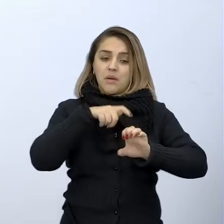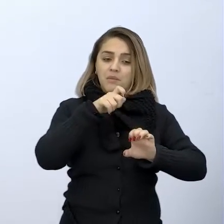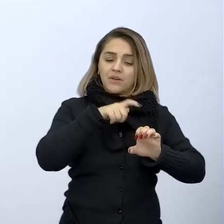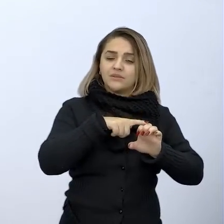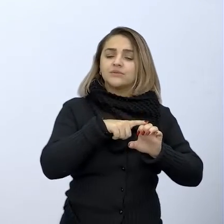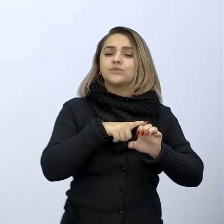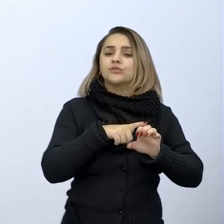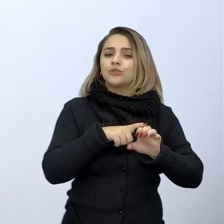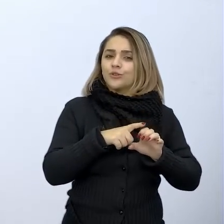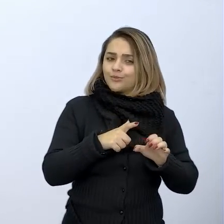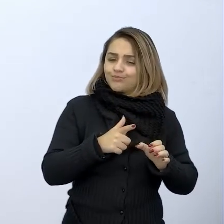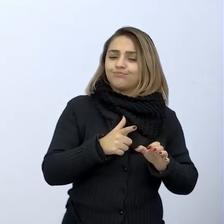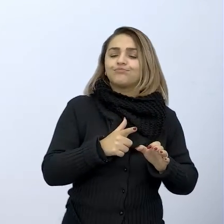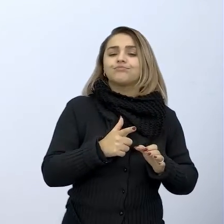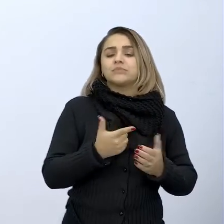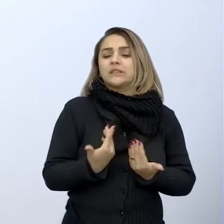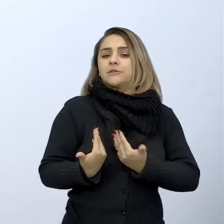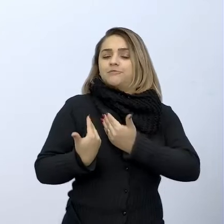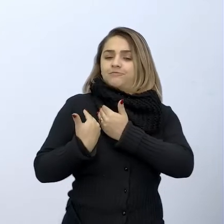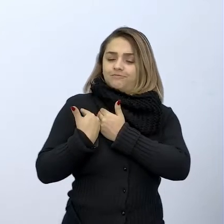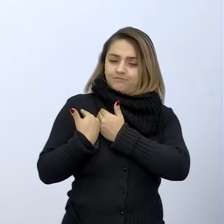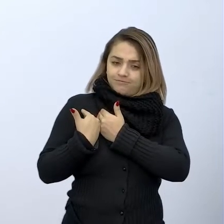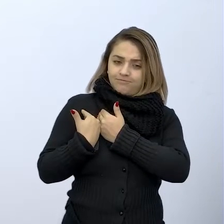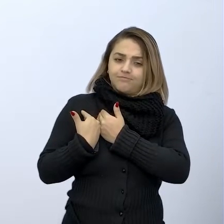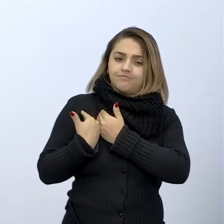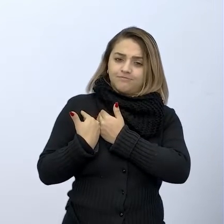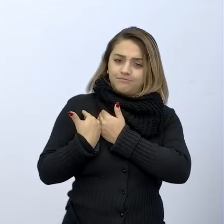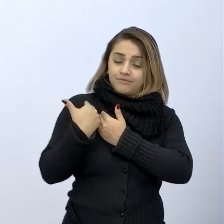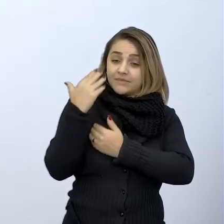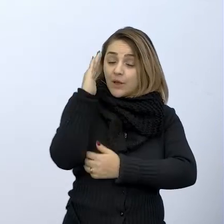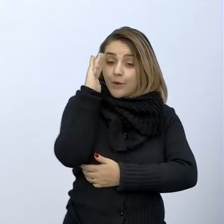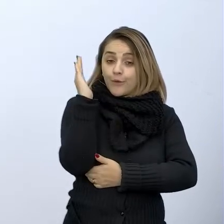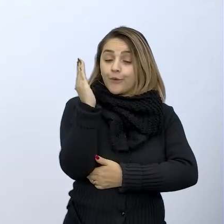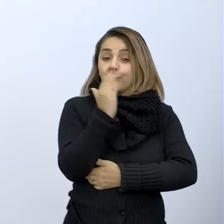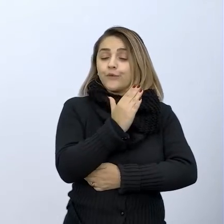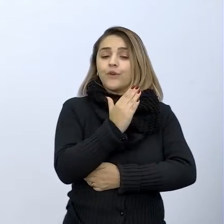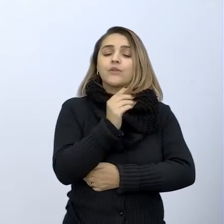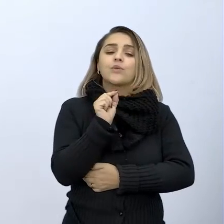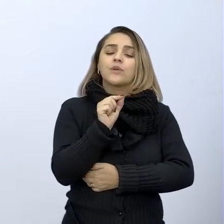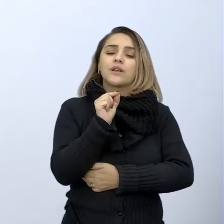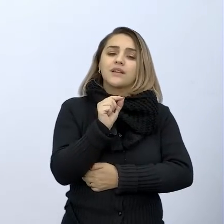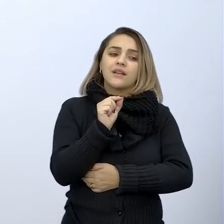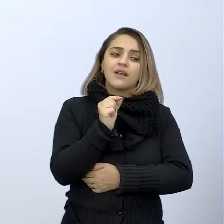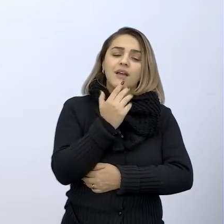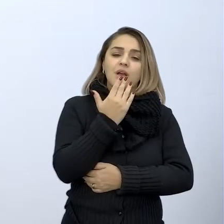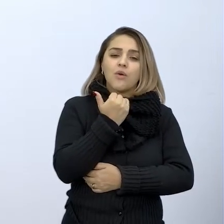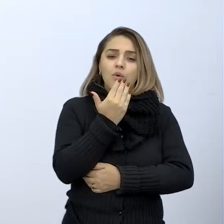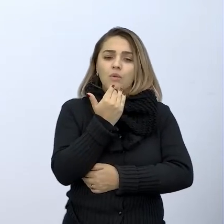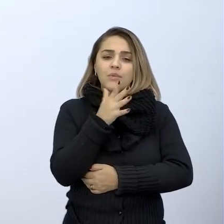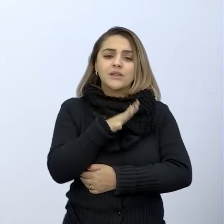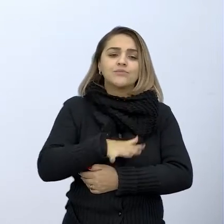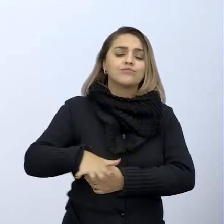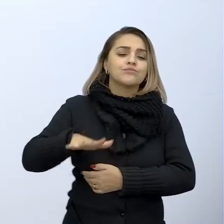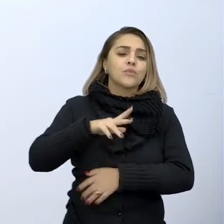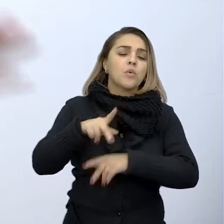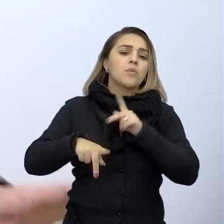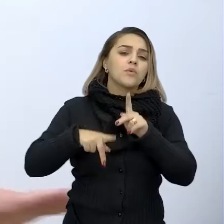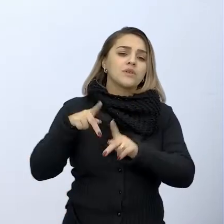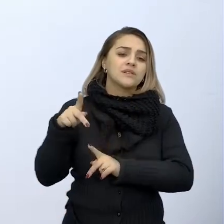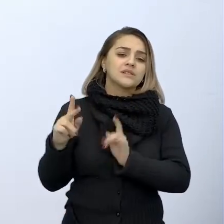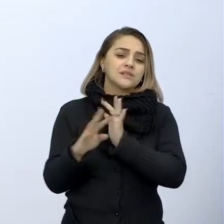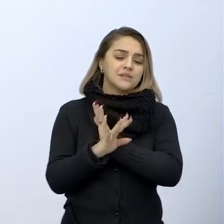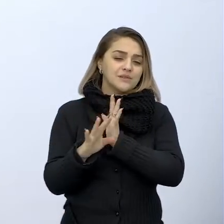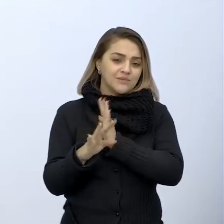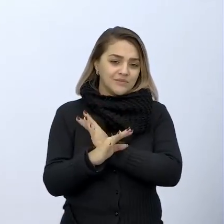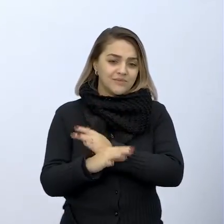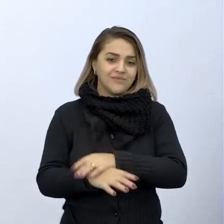essa responsabilidade direta pela alimentação das grandes populações urbanas. Sai